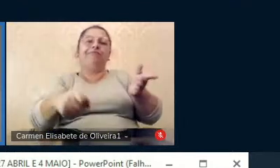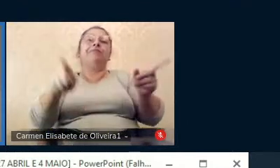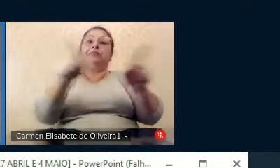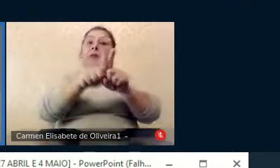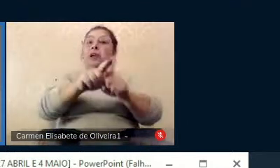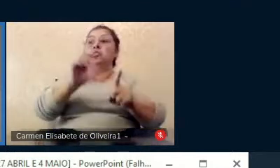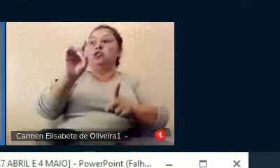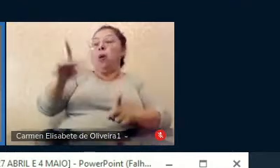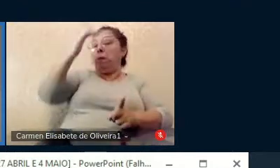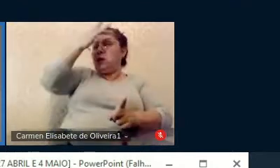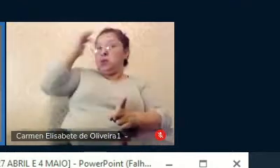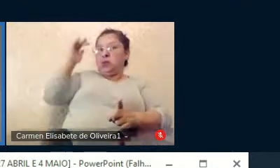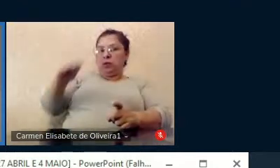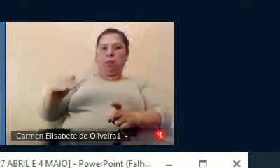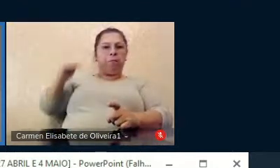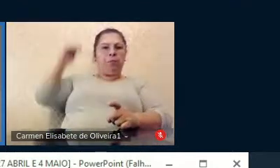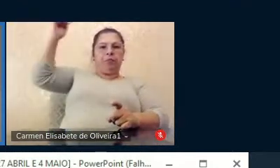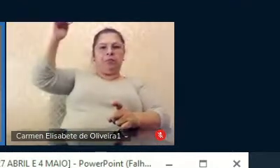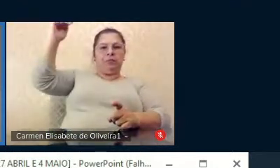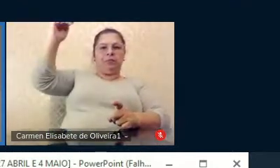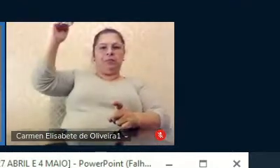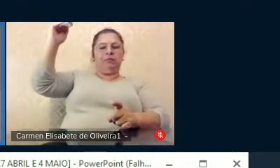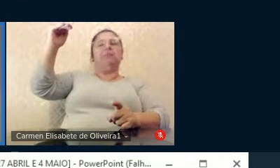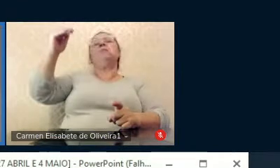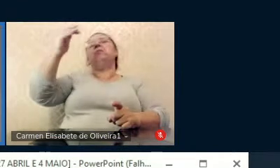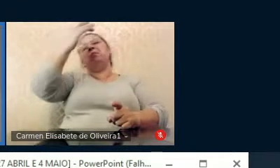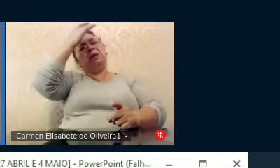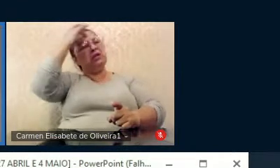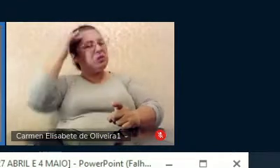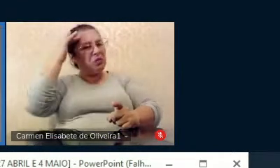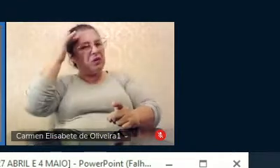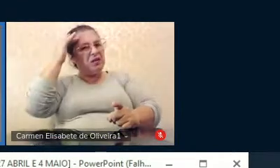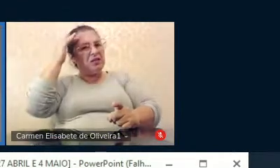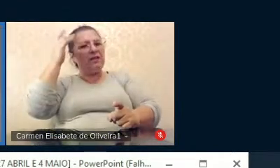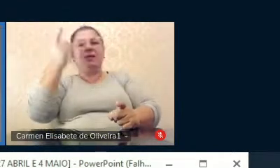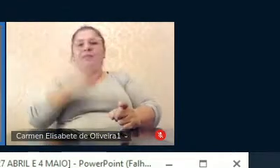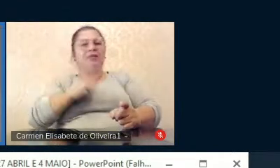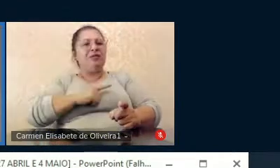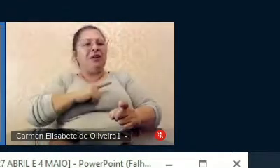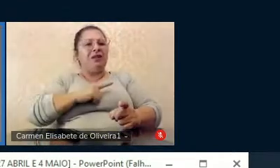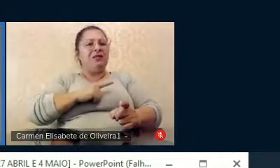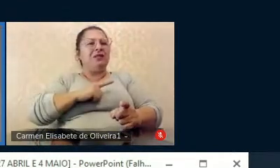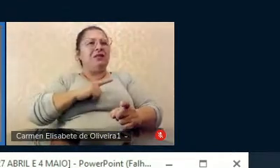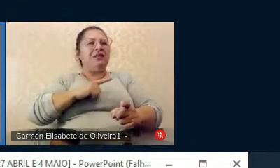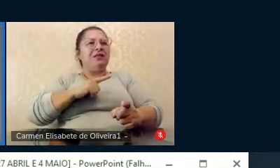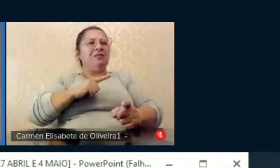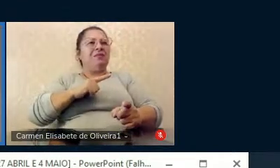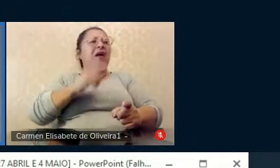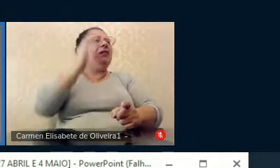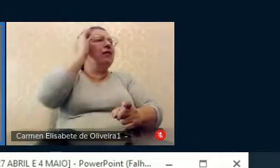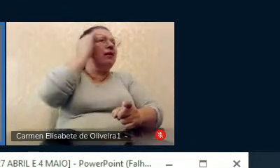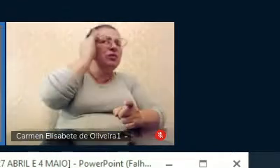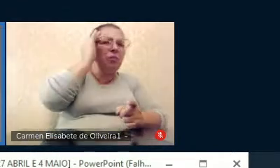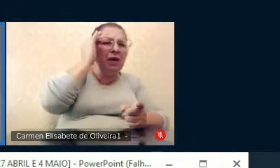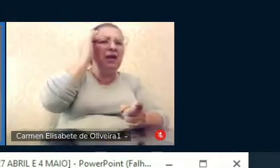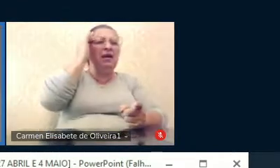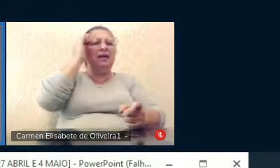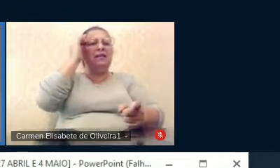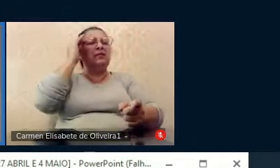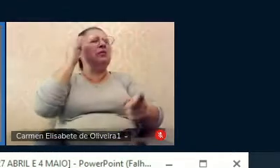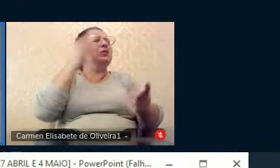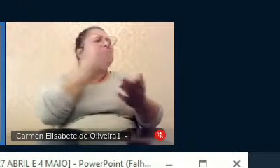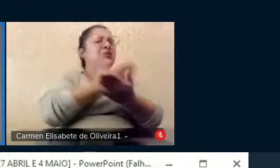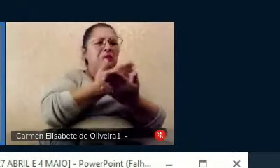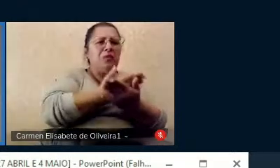Era inacessível para quem não tivesse um pouco mais de entendimento, um pouco mais de